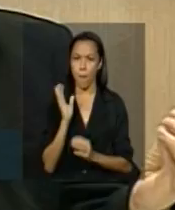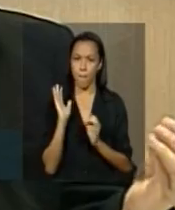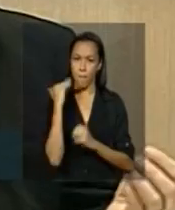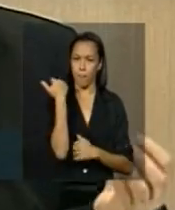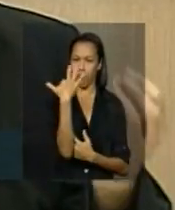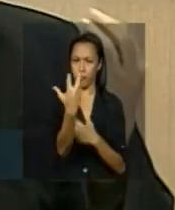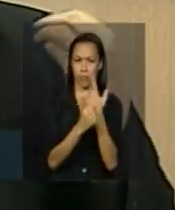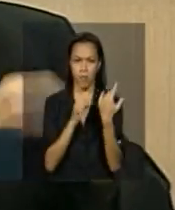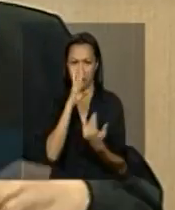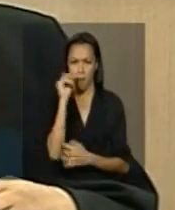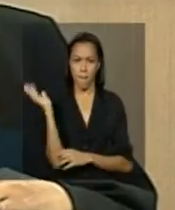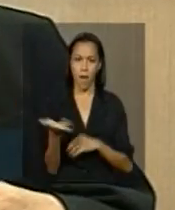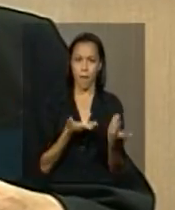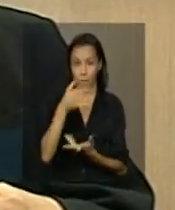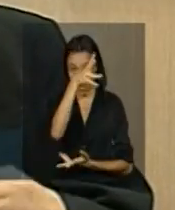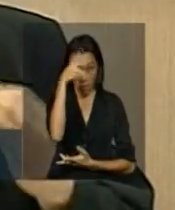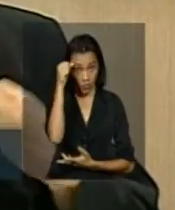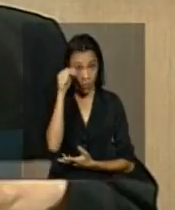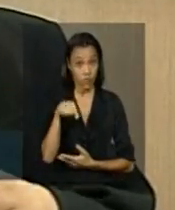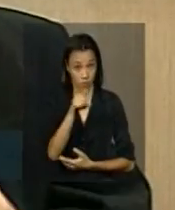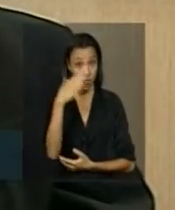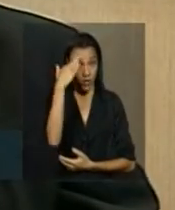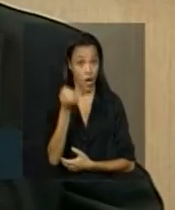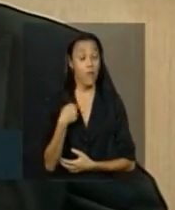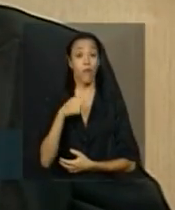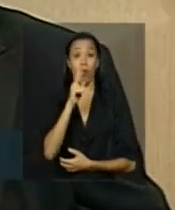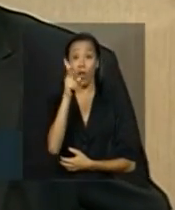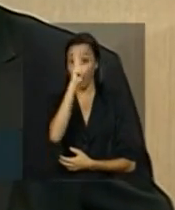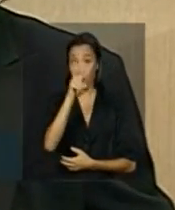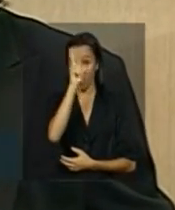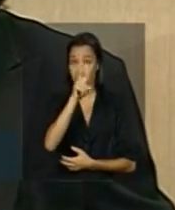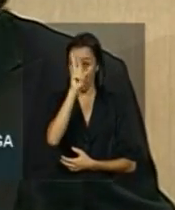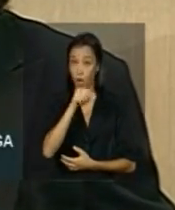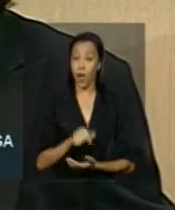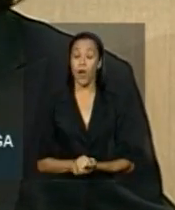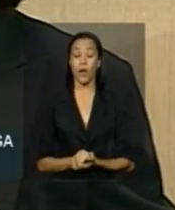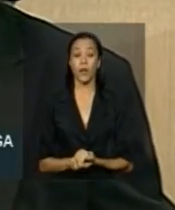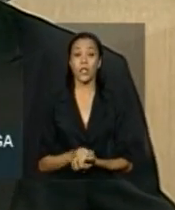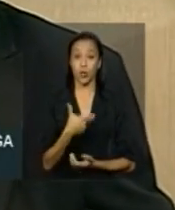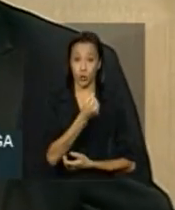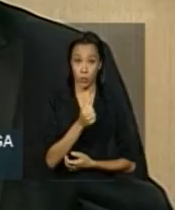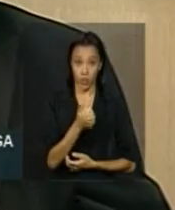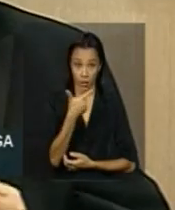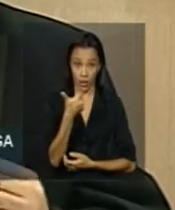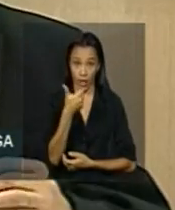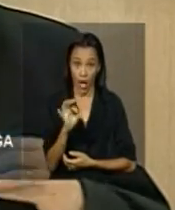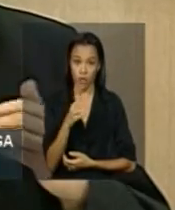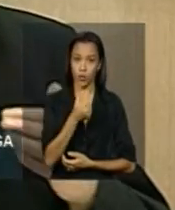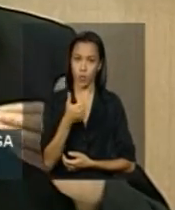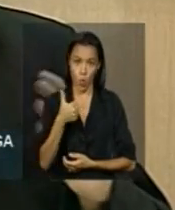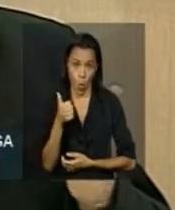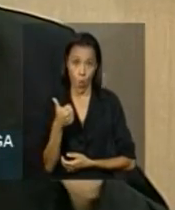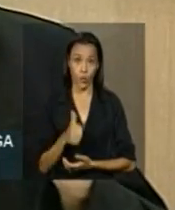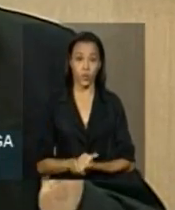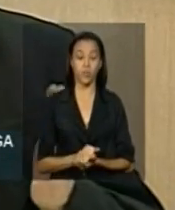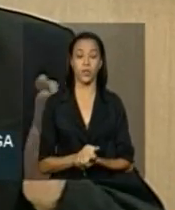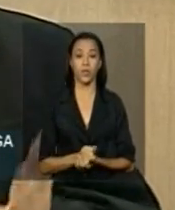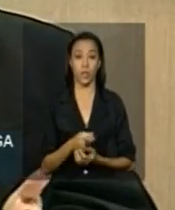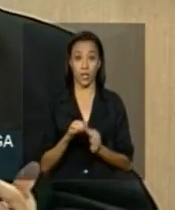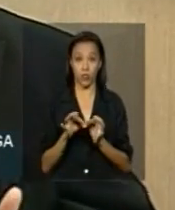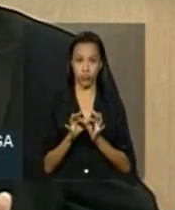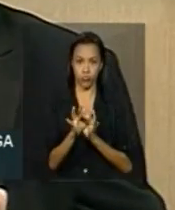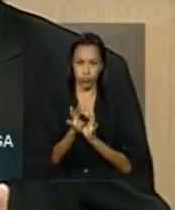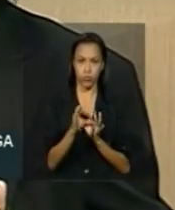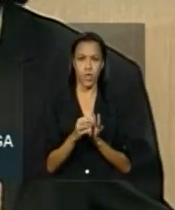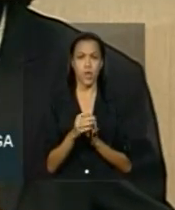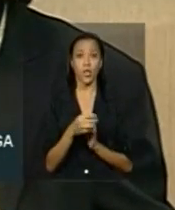da Amazônia que como os senhores sabem também vou lembrar a o PR de 2010 2011 é de 6.418 km